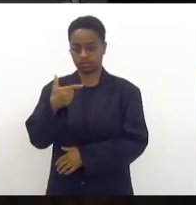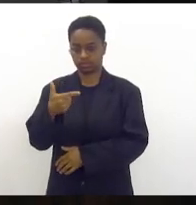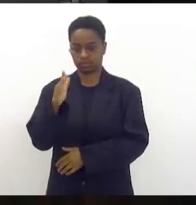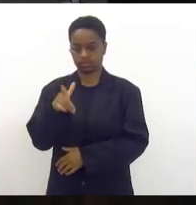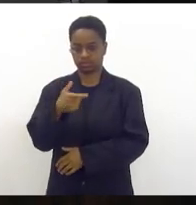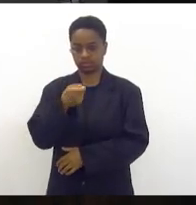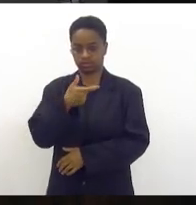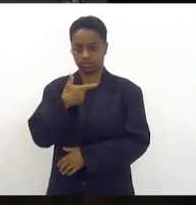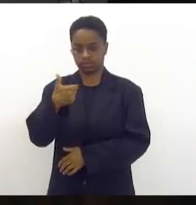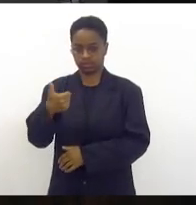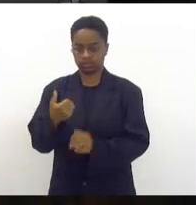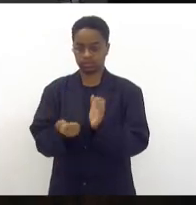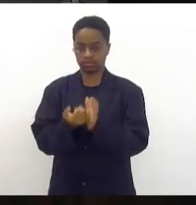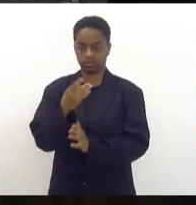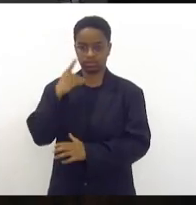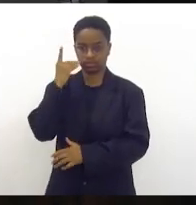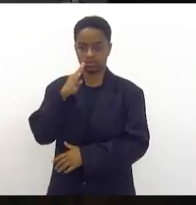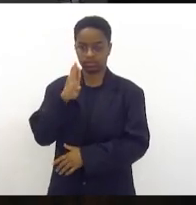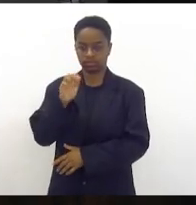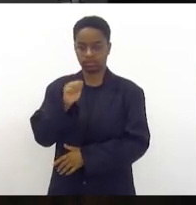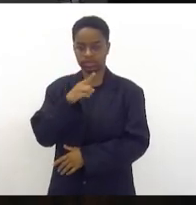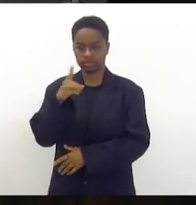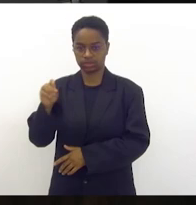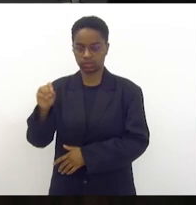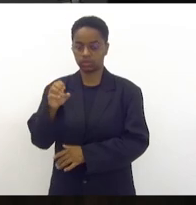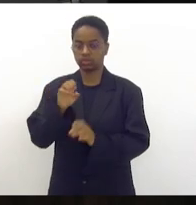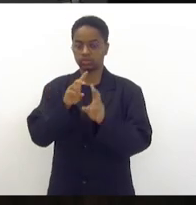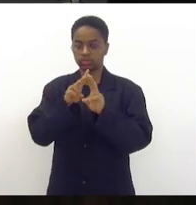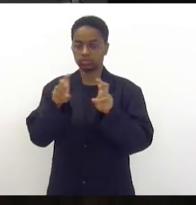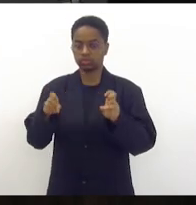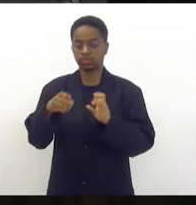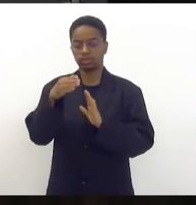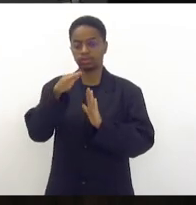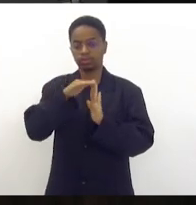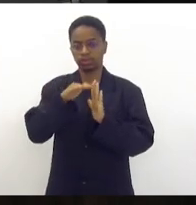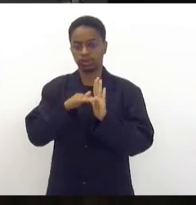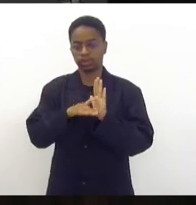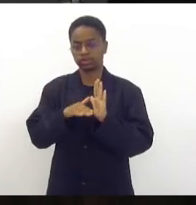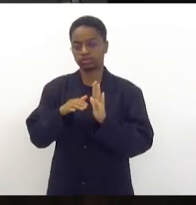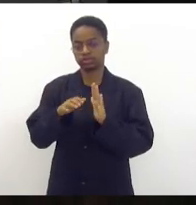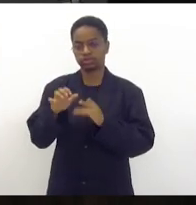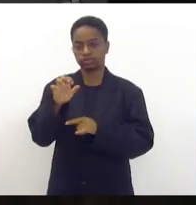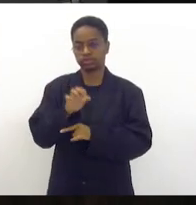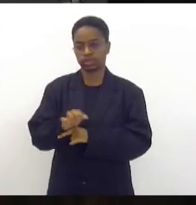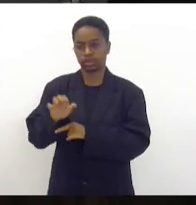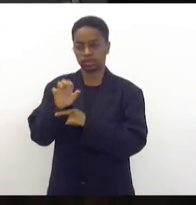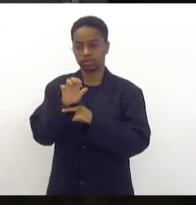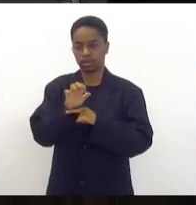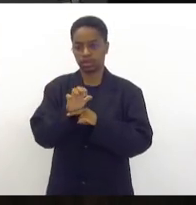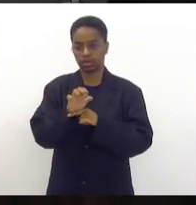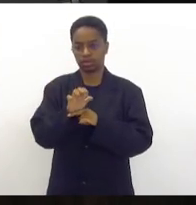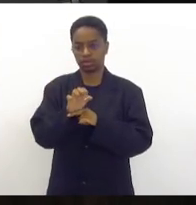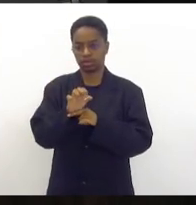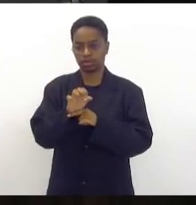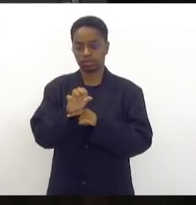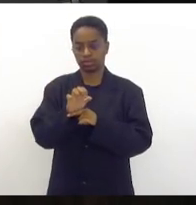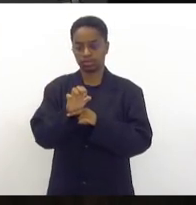5182/2021, de autoria do deputado Brazão, que dispõe sobre o Programa Estadual de Resíduo,